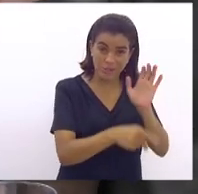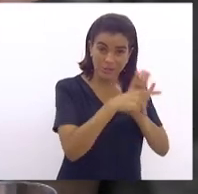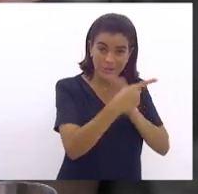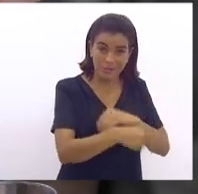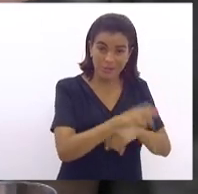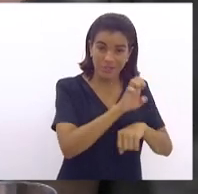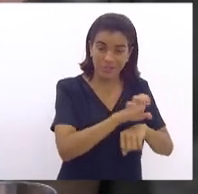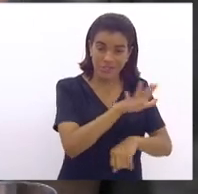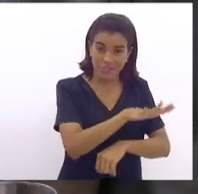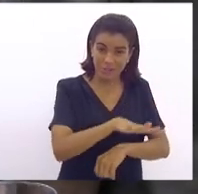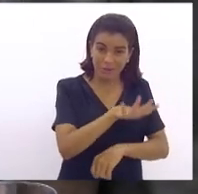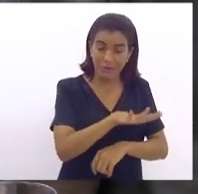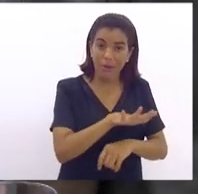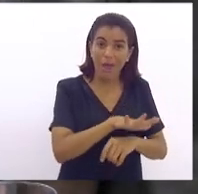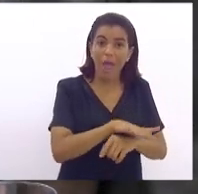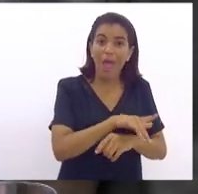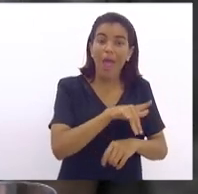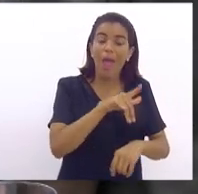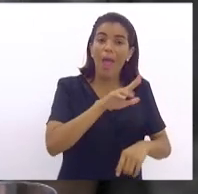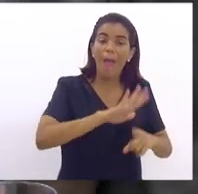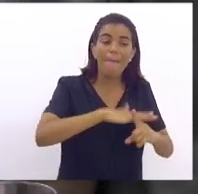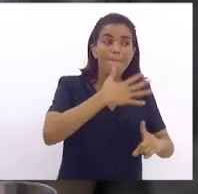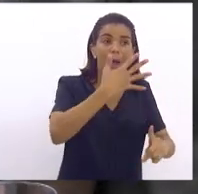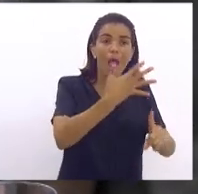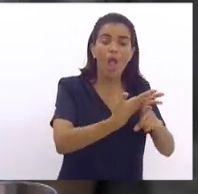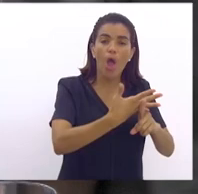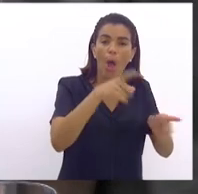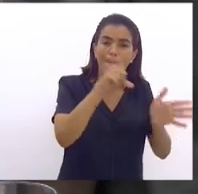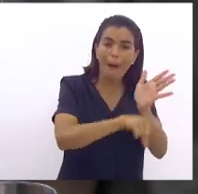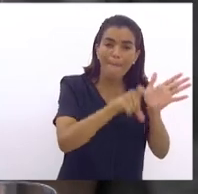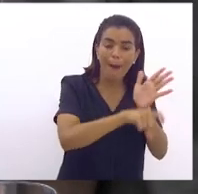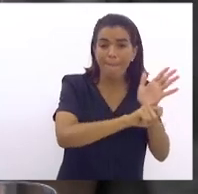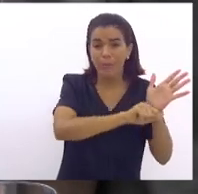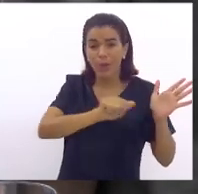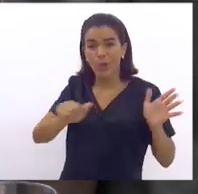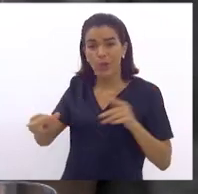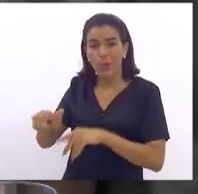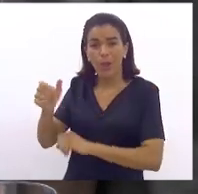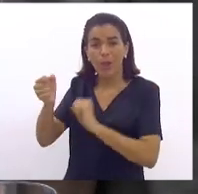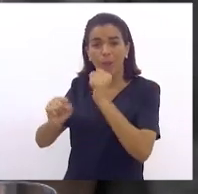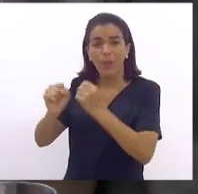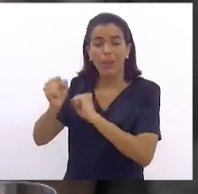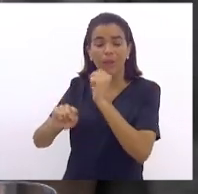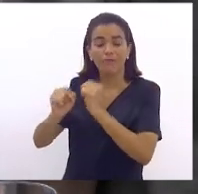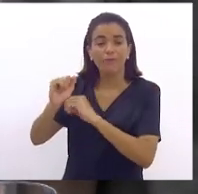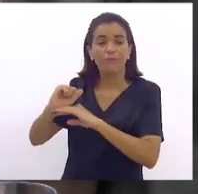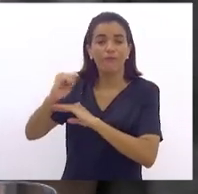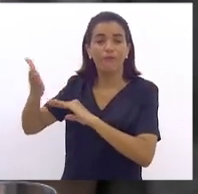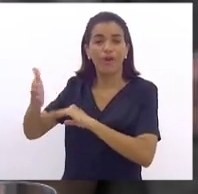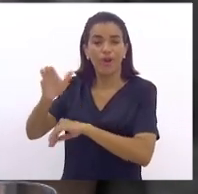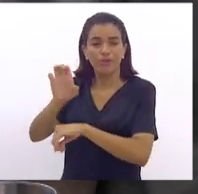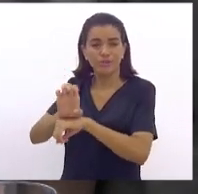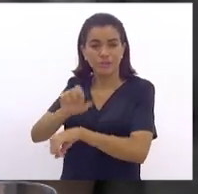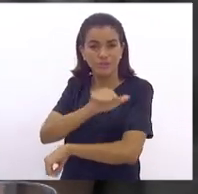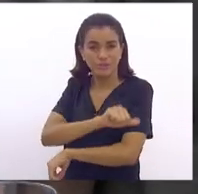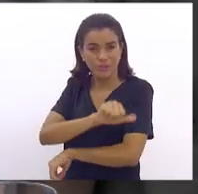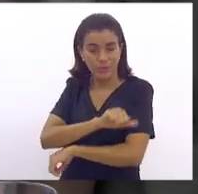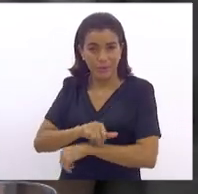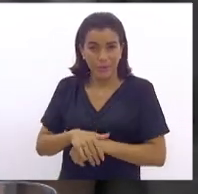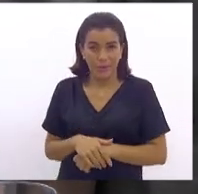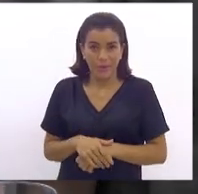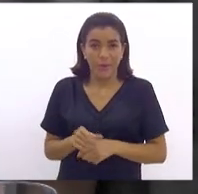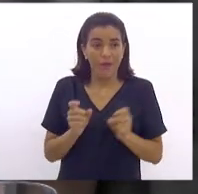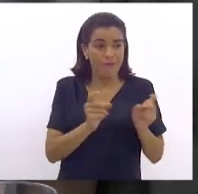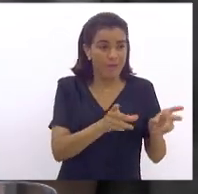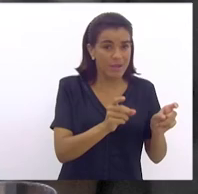carga tributária maior, é maior que o leite produzido lá fora. Né? Como o produto pudesse ir para o comércio